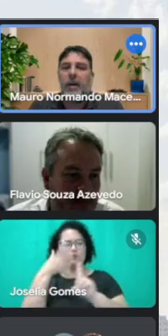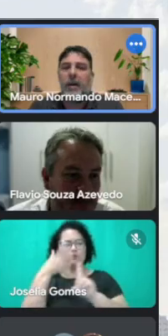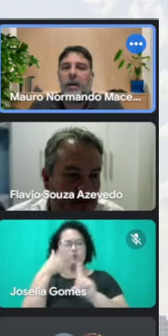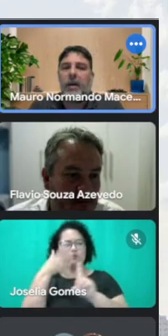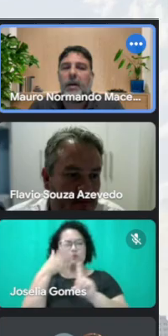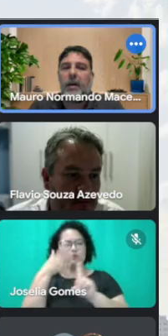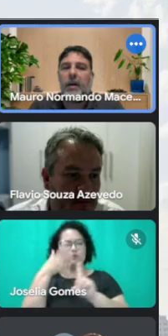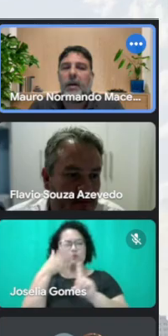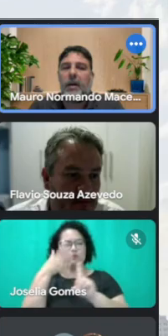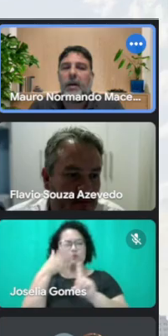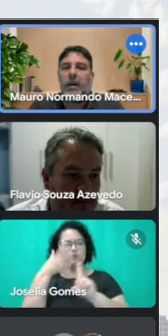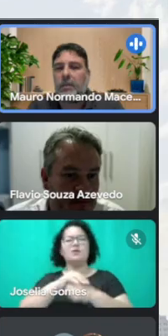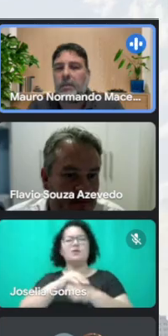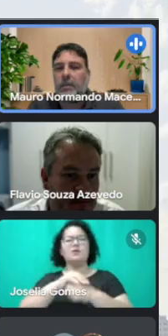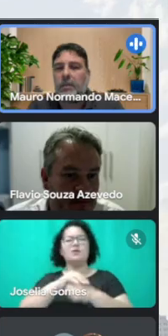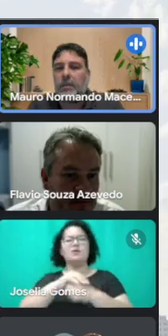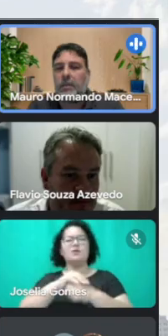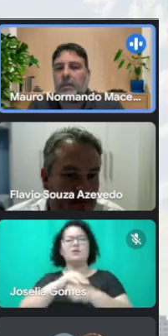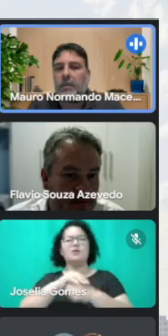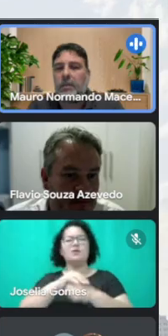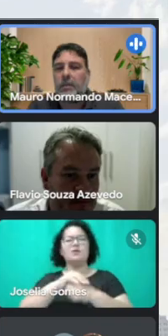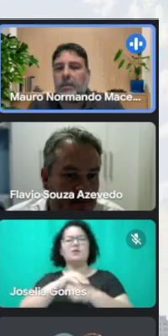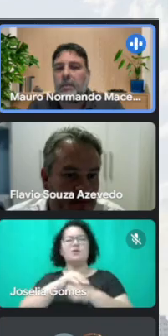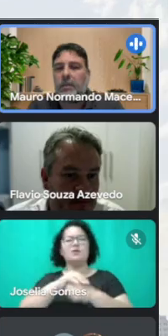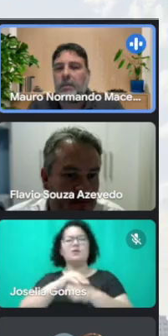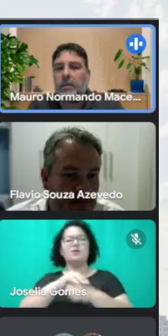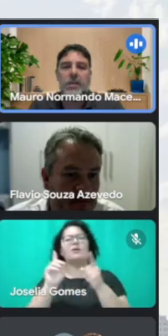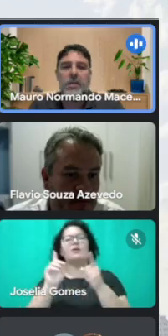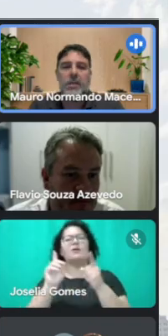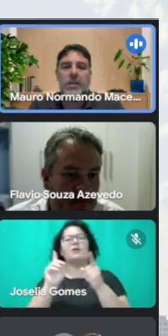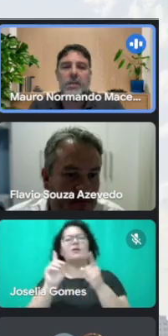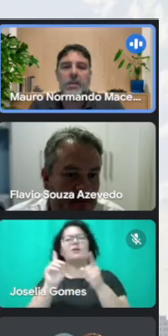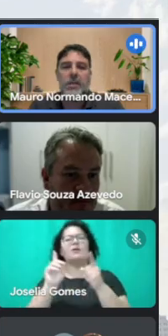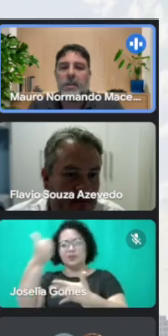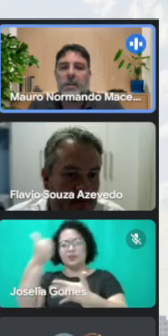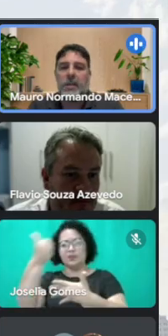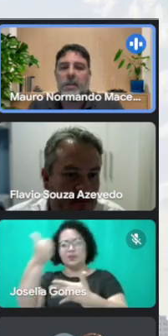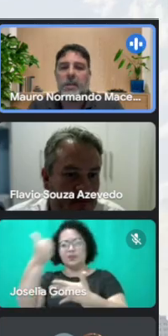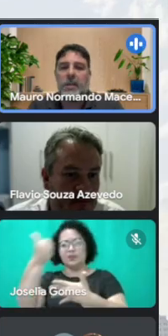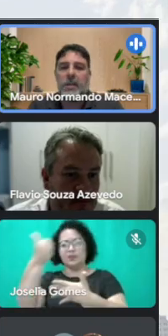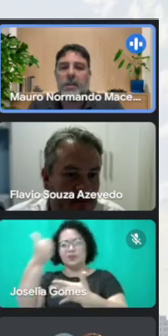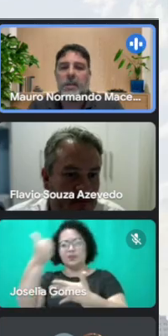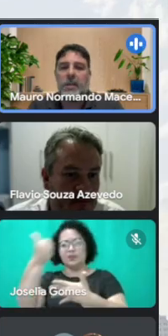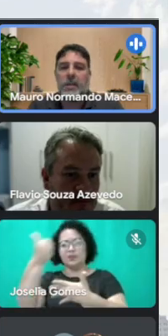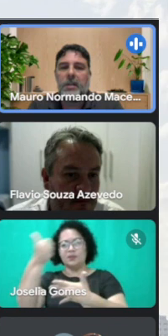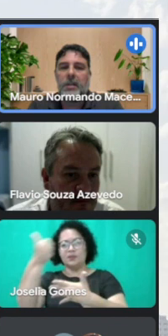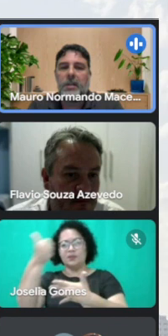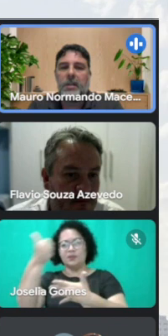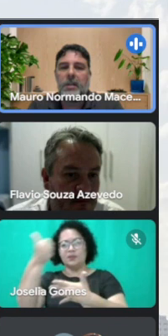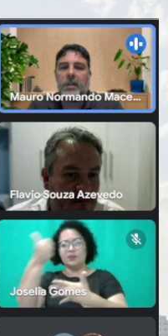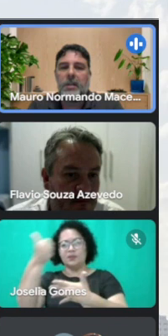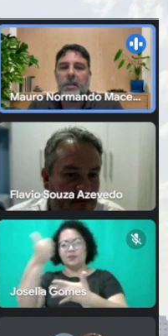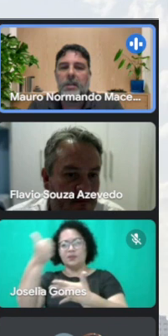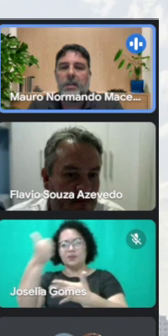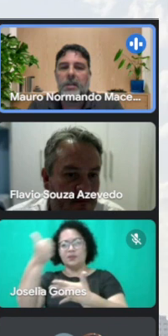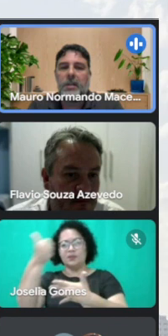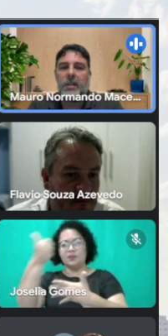na disciplina terão prioridade para as perguntas. Solicito que durante as apresentações todos os ouvintes